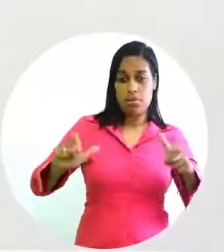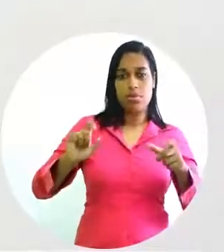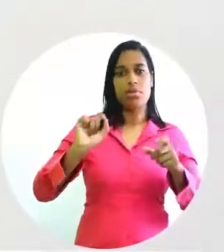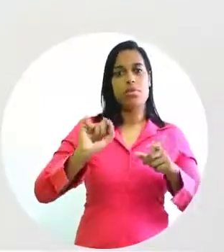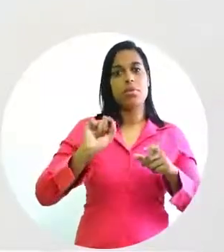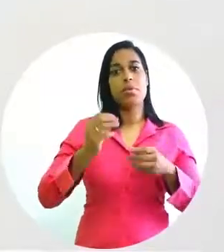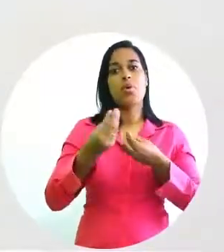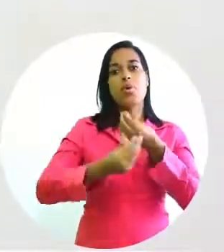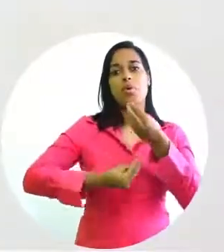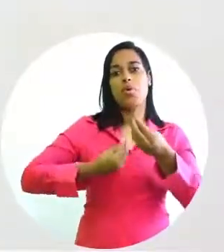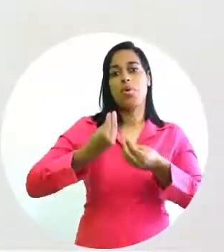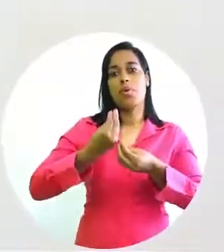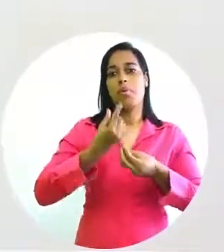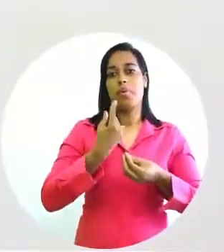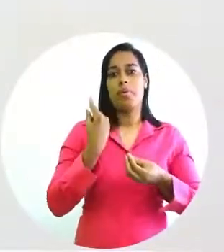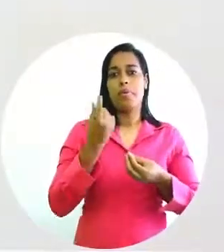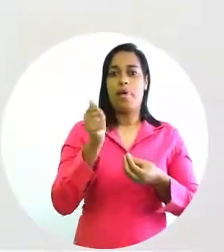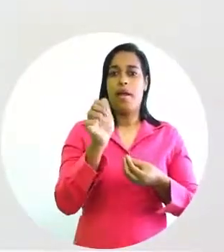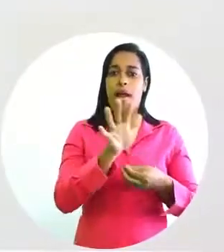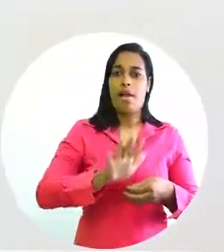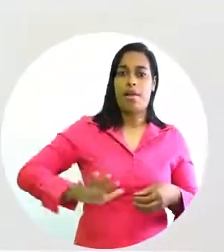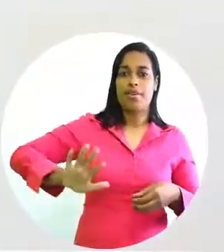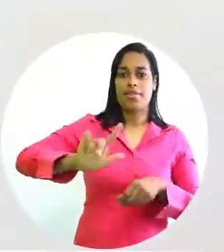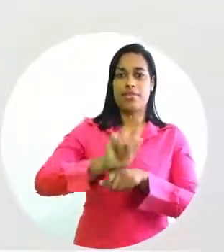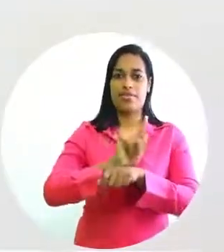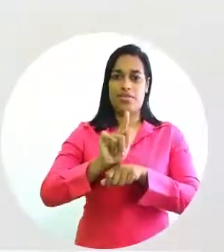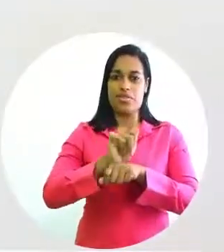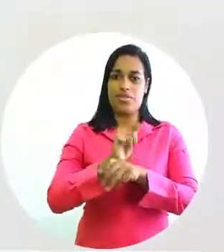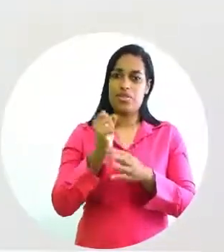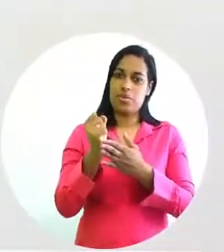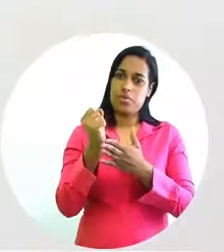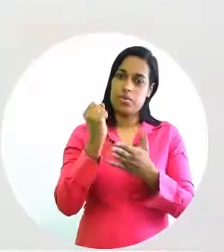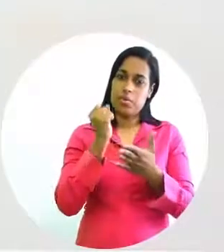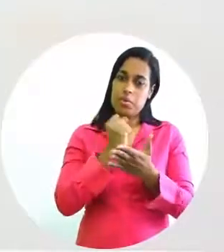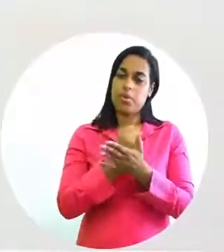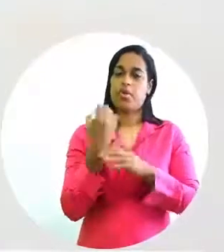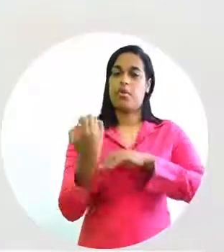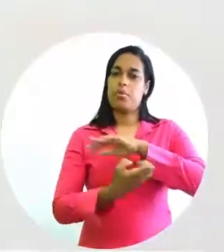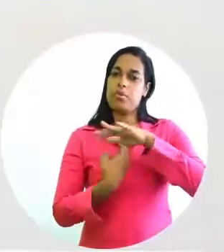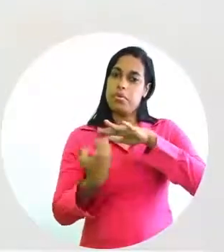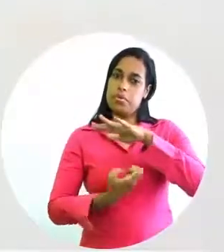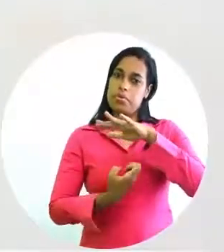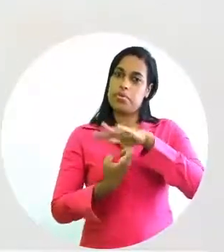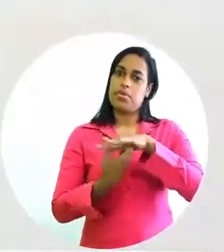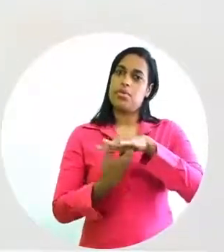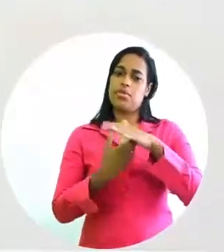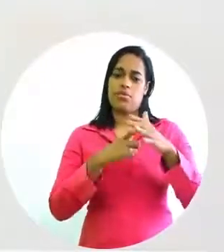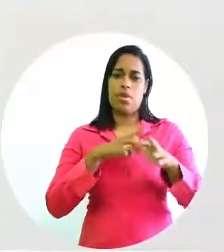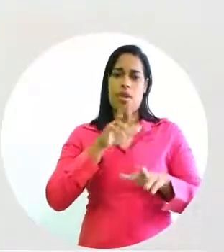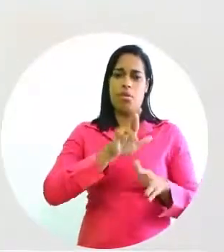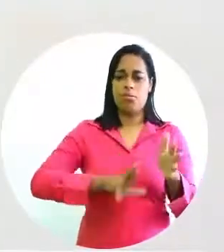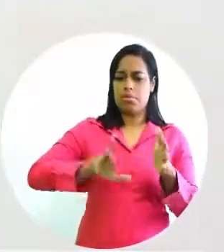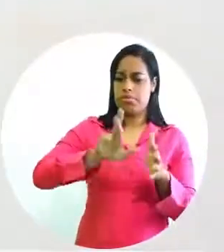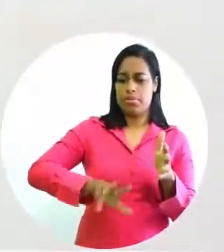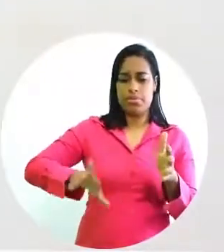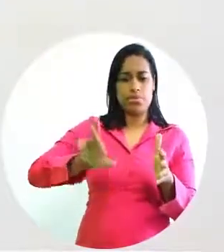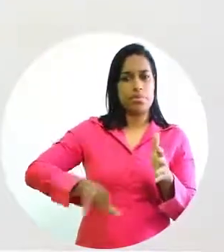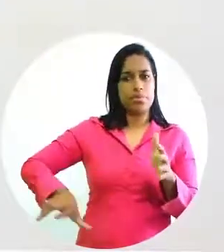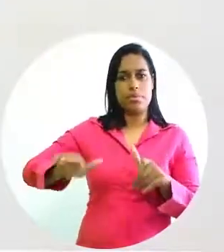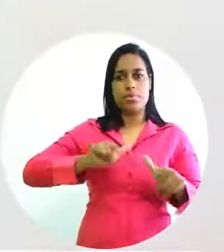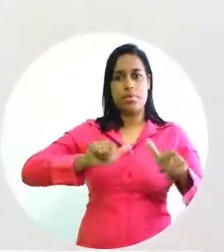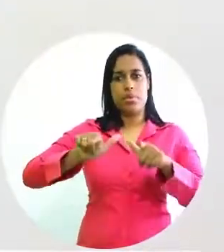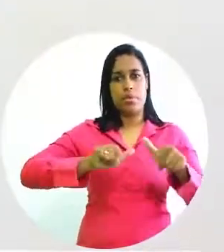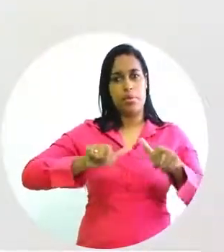de como é a área da gestão documental para o mundo empresarial. Existem inúmeras outras ações que